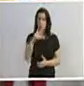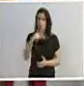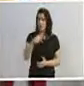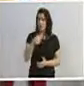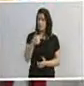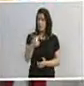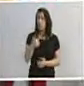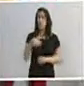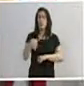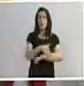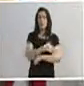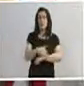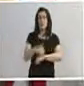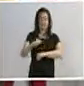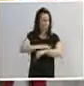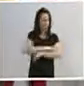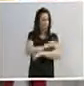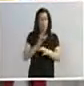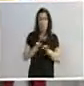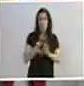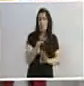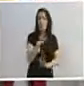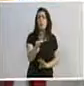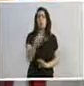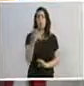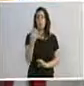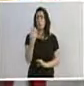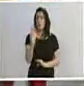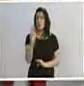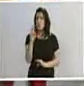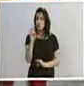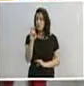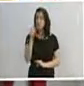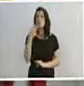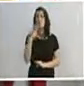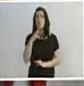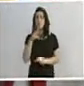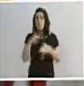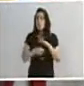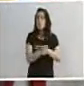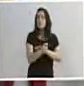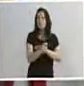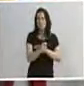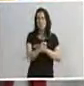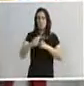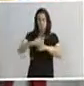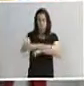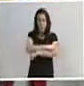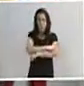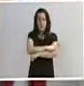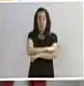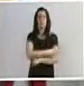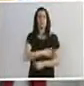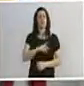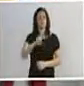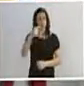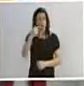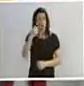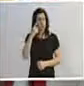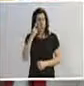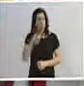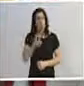35 quilômetros, mais de 45 milhões investidos em pavimentação em nossas ruas. Mais do que isso, no próximo dia 6, nós temos a